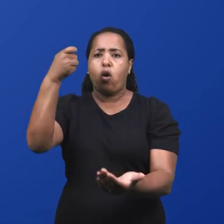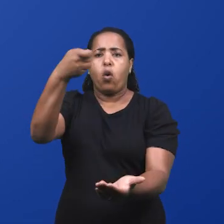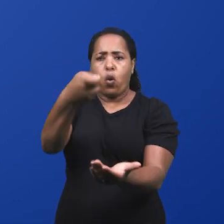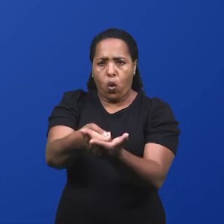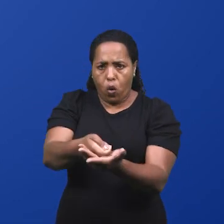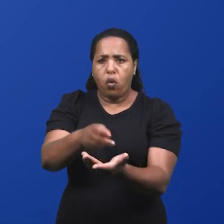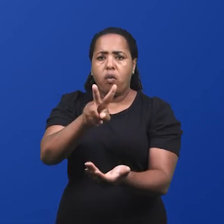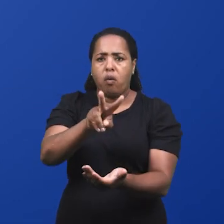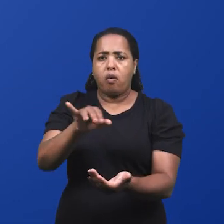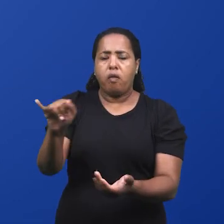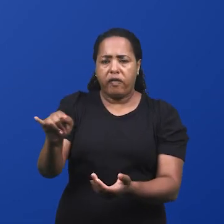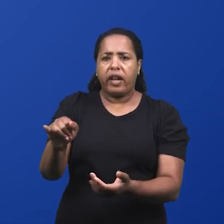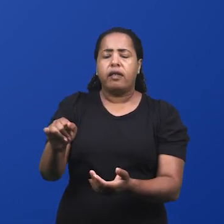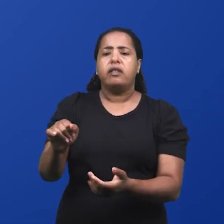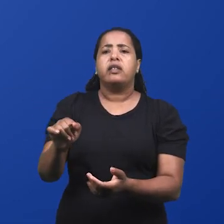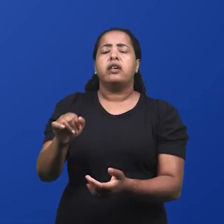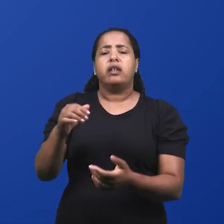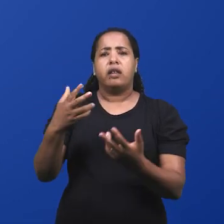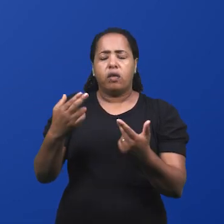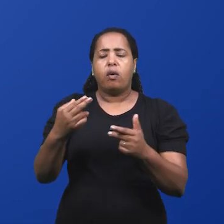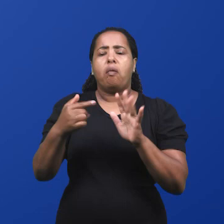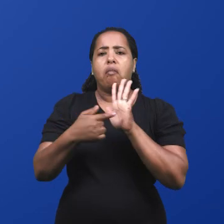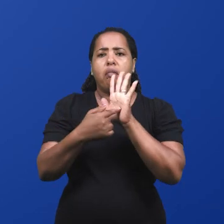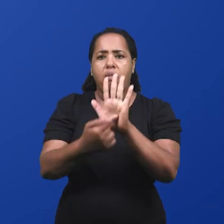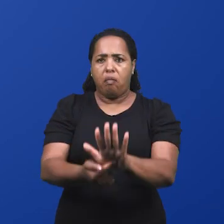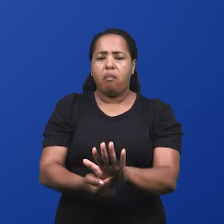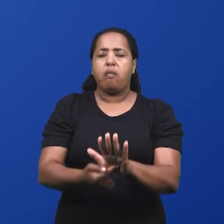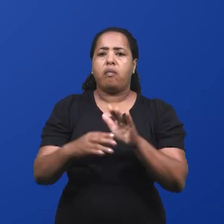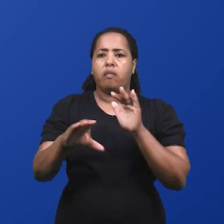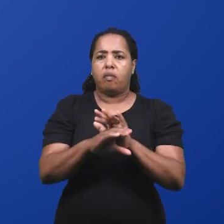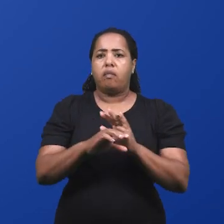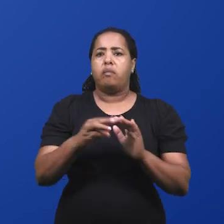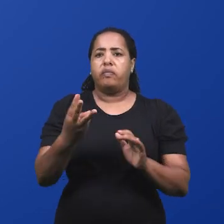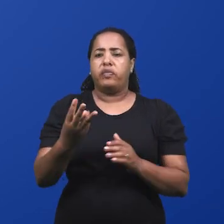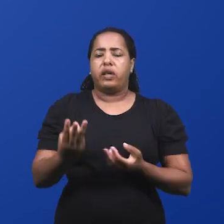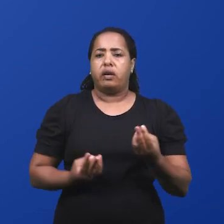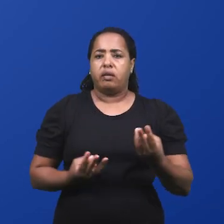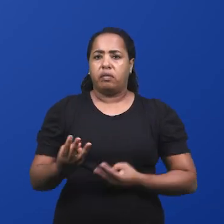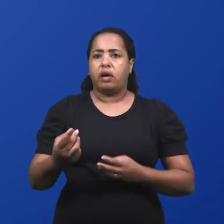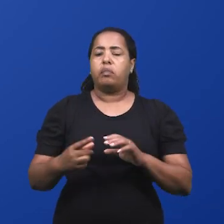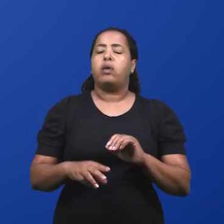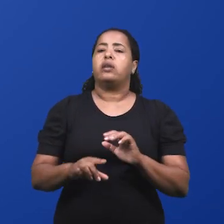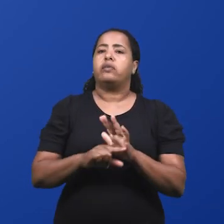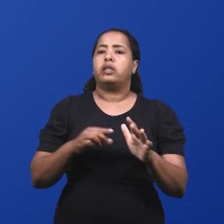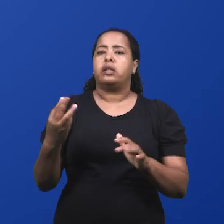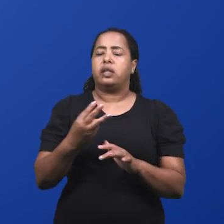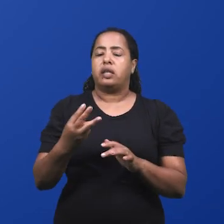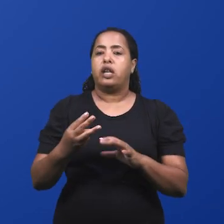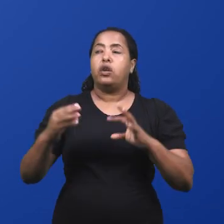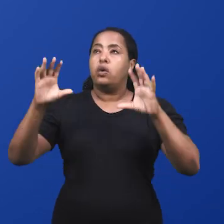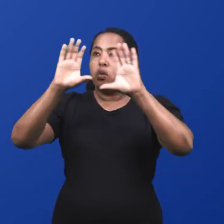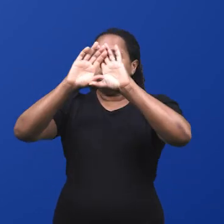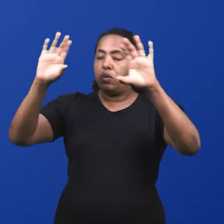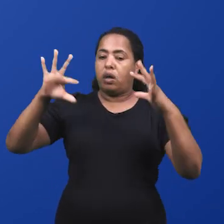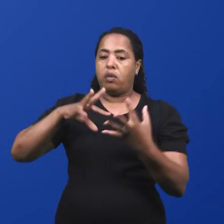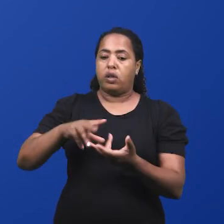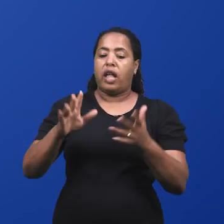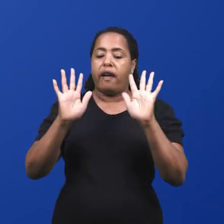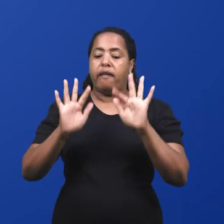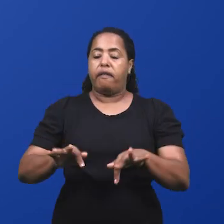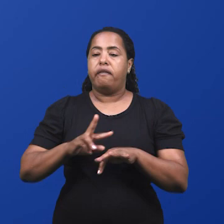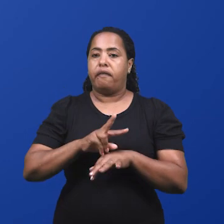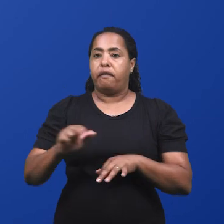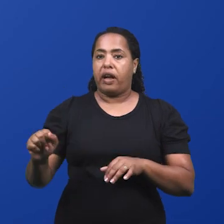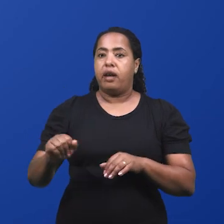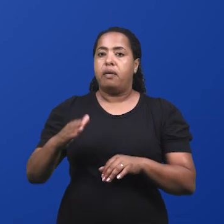a palavra do Senhor, ela vai se cumprir, como nos garante o capítulo 13 de Marcos, versículo 31, que diz: Passará